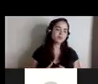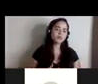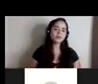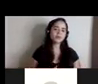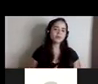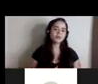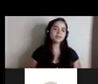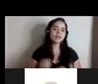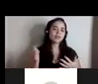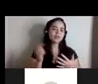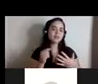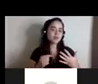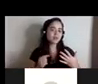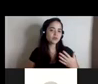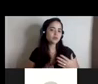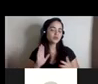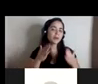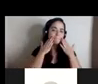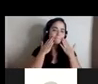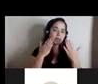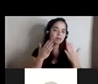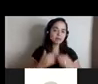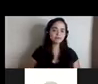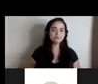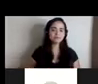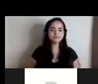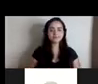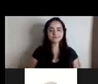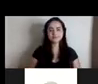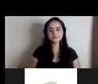essas considerações aqui apresentadas.